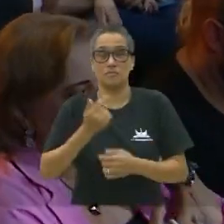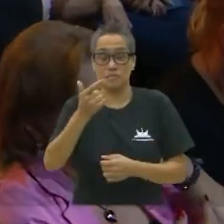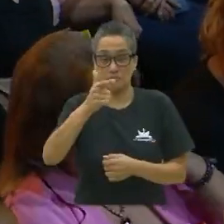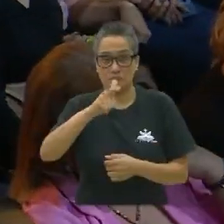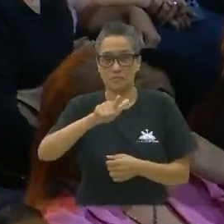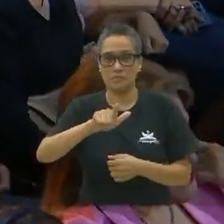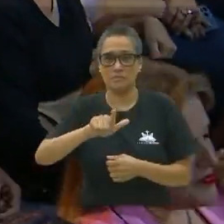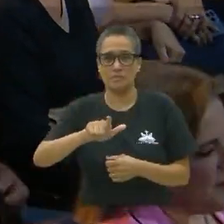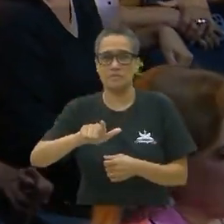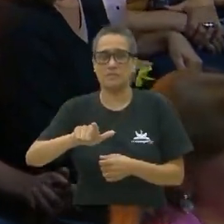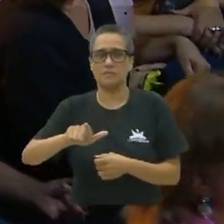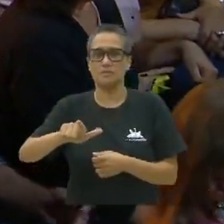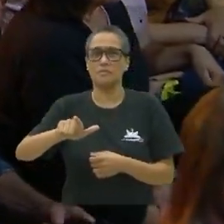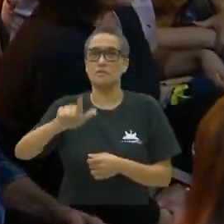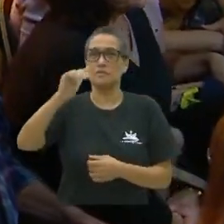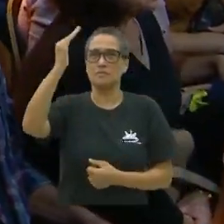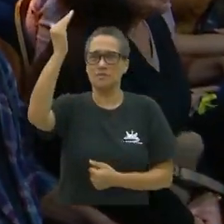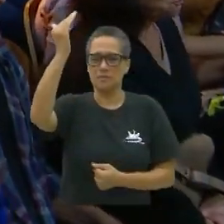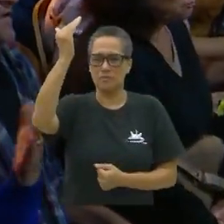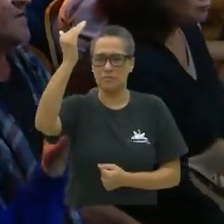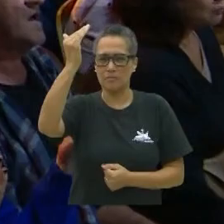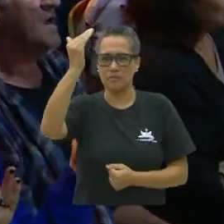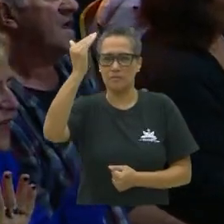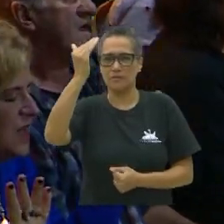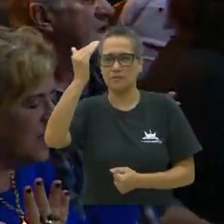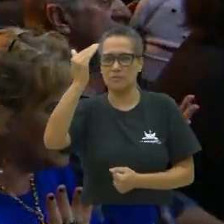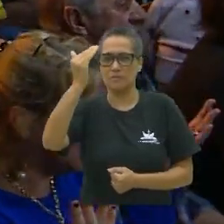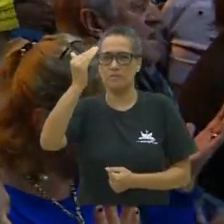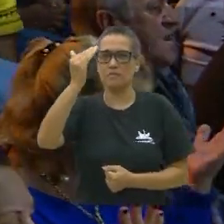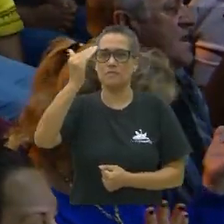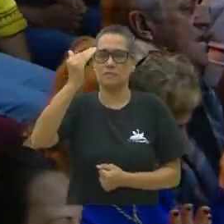vez, declare: